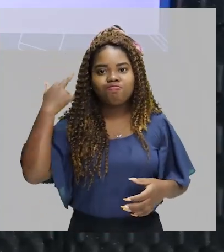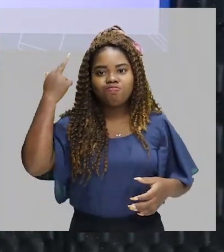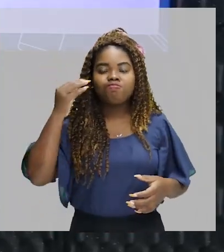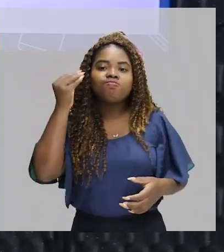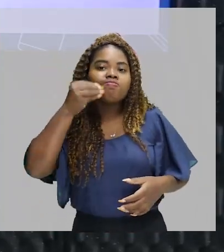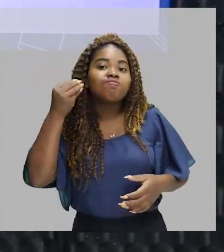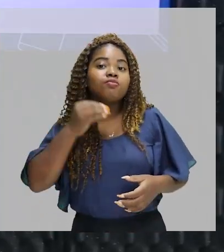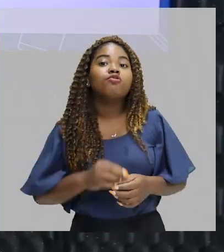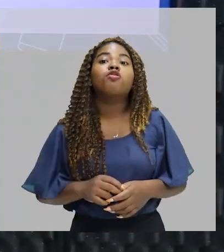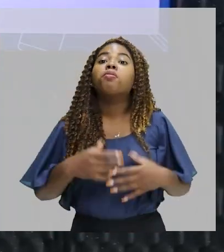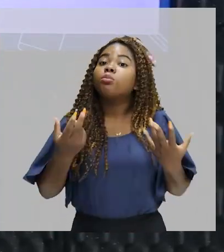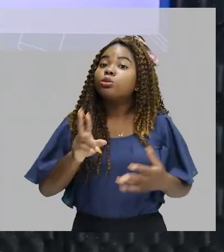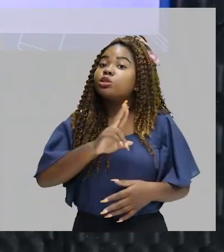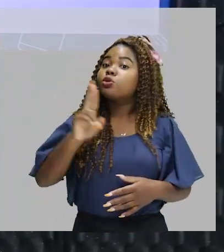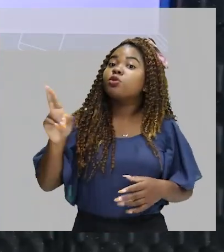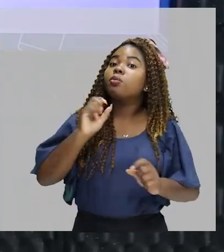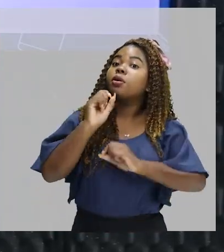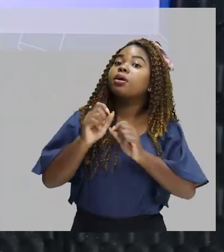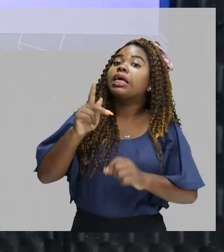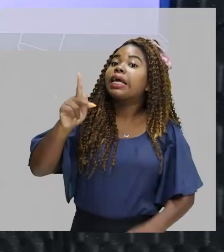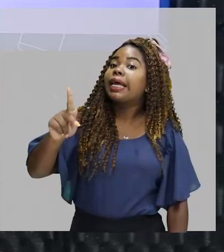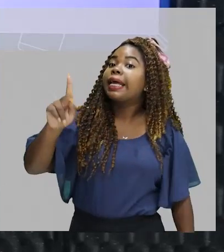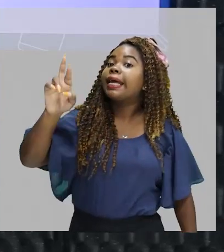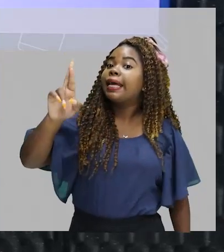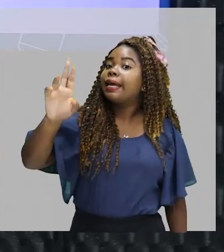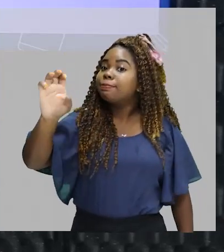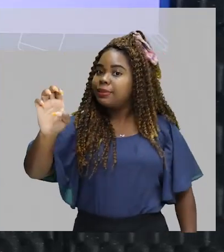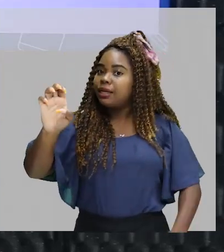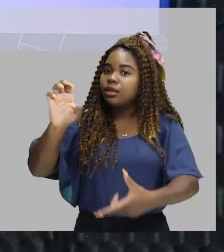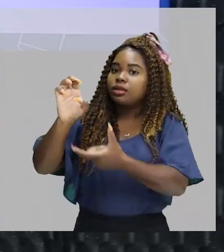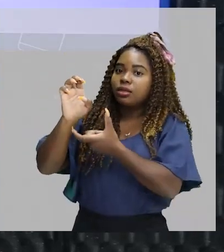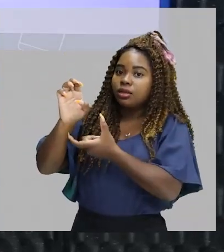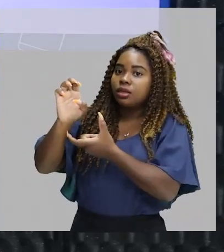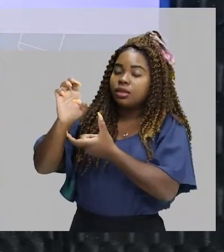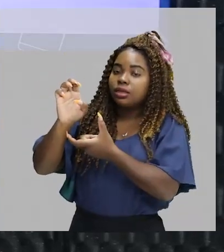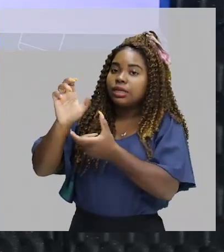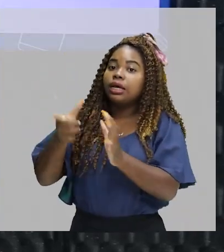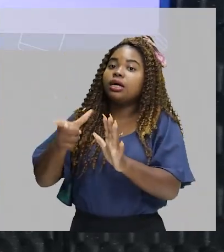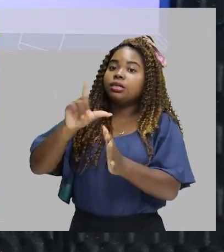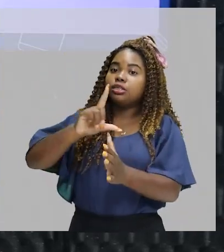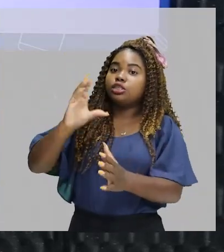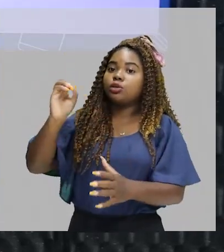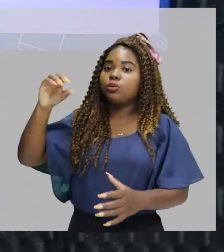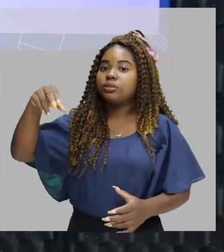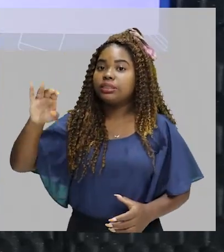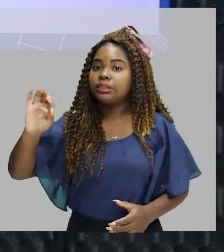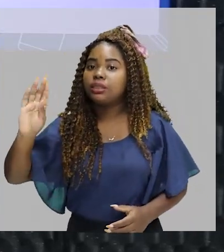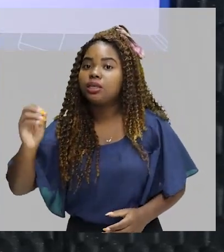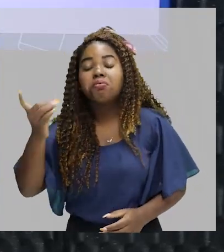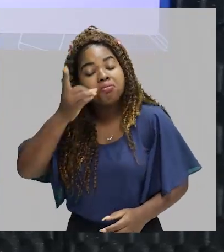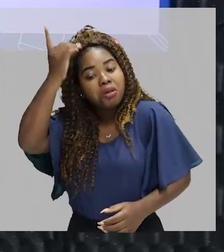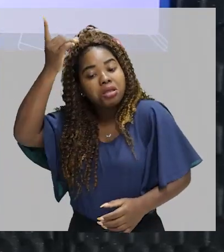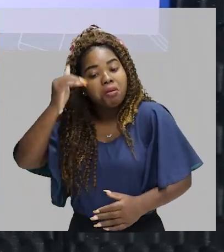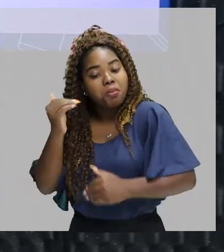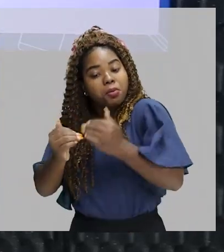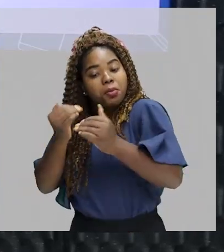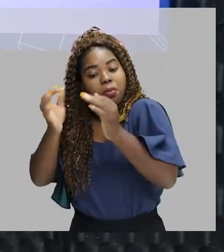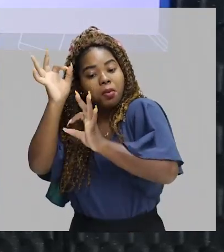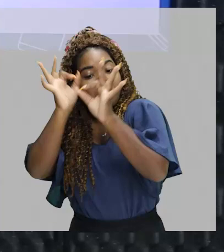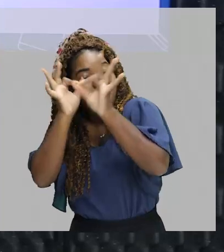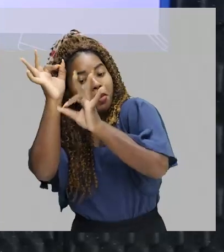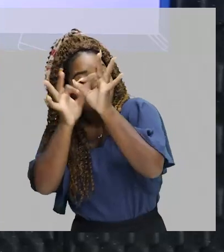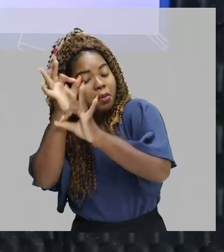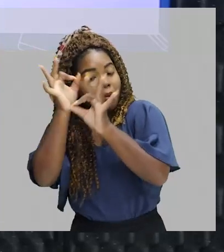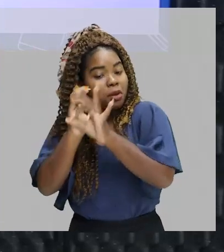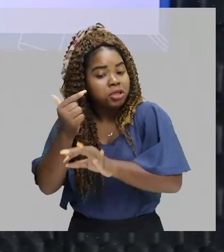o nome é o quê? Preconceito. Pré é anterior. Conceito é uma ideia. É uma ideia que se constrói